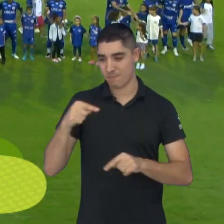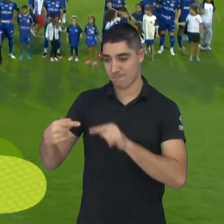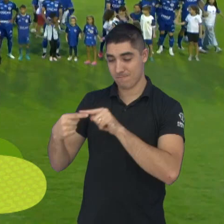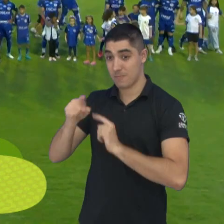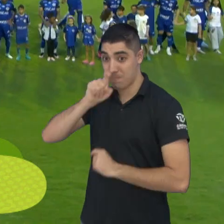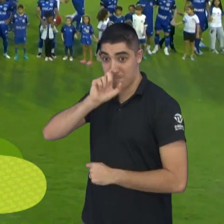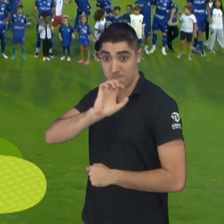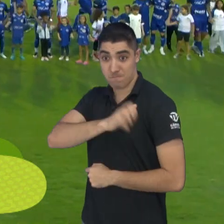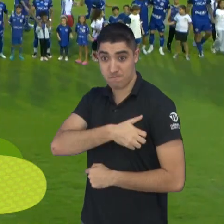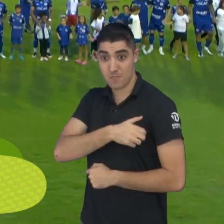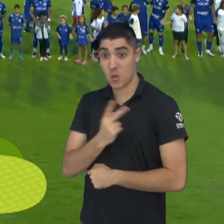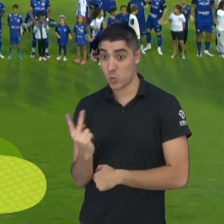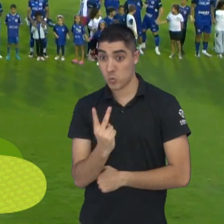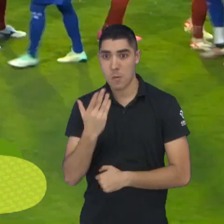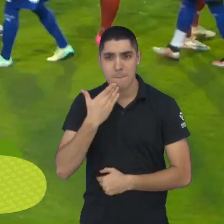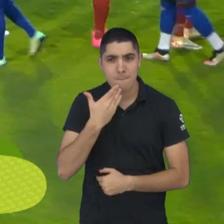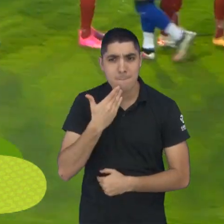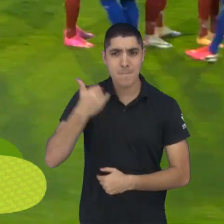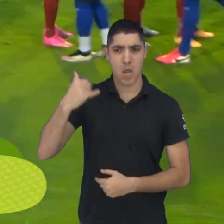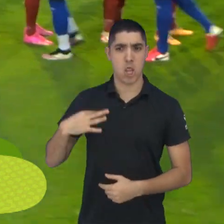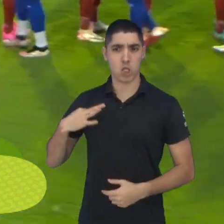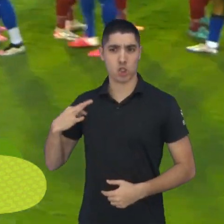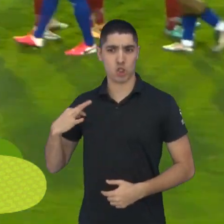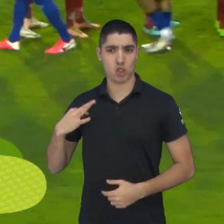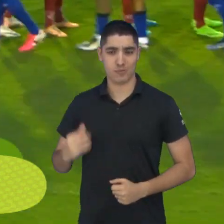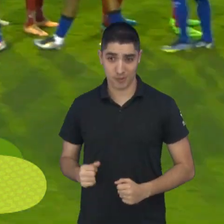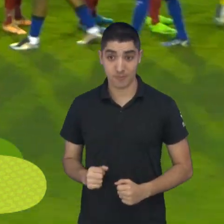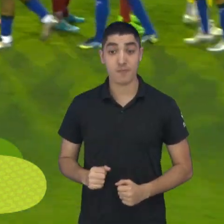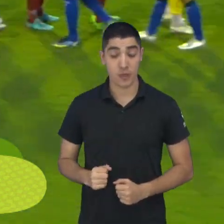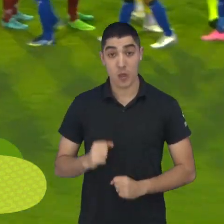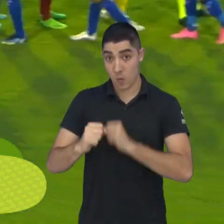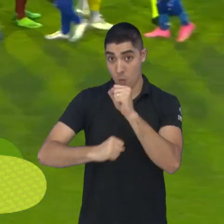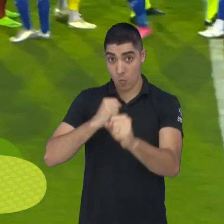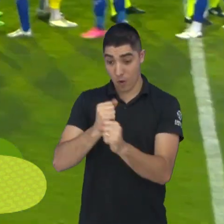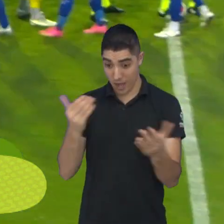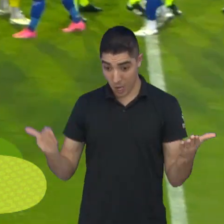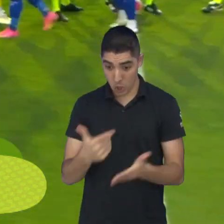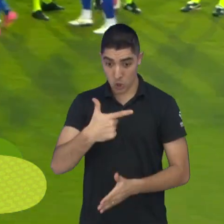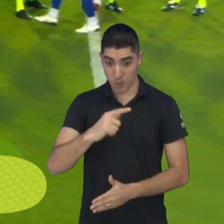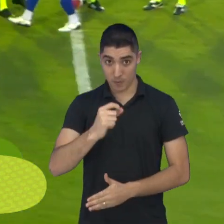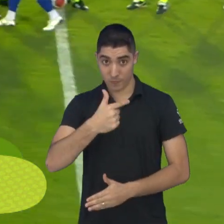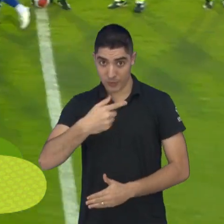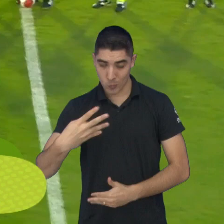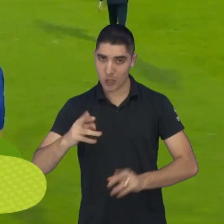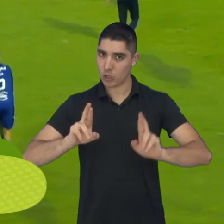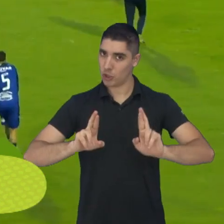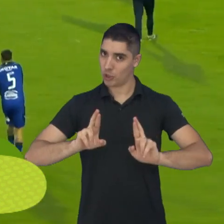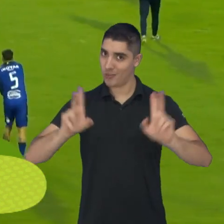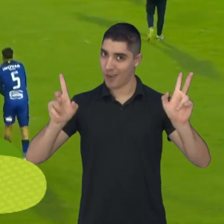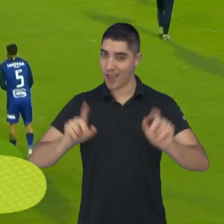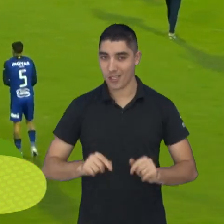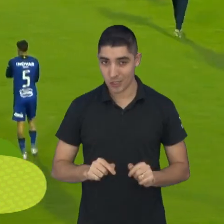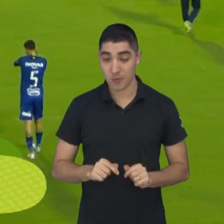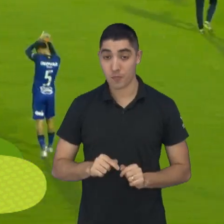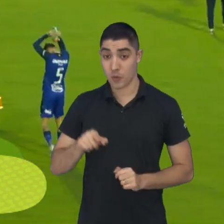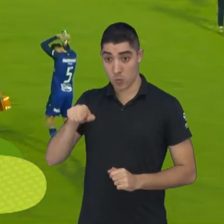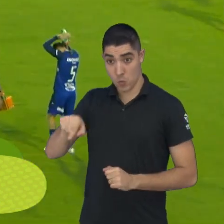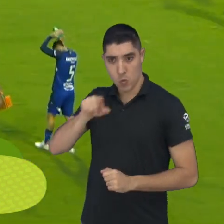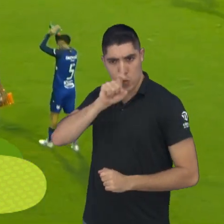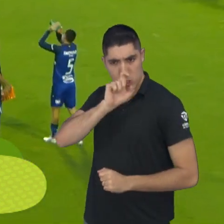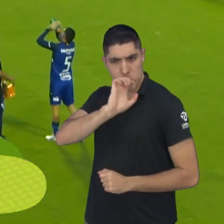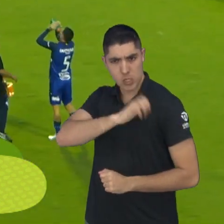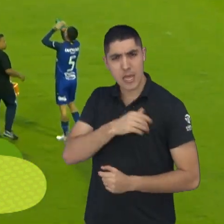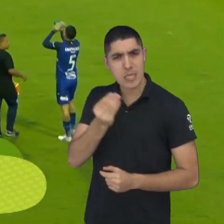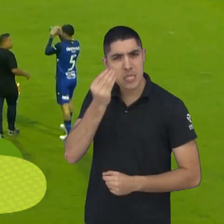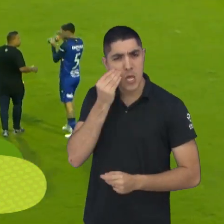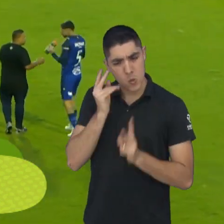da divisão em 2023. Em 2024, a situação é um pouquinho diferente. A Águia querendo a